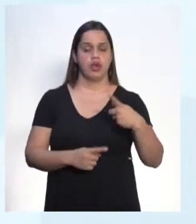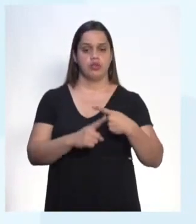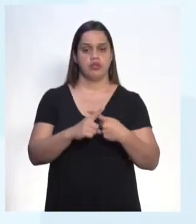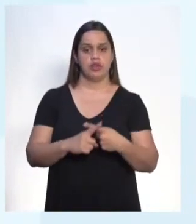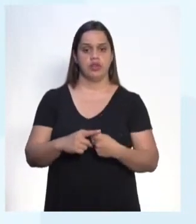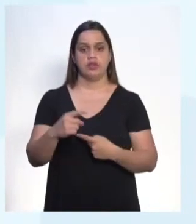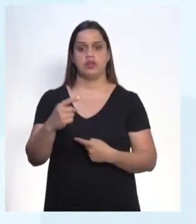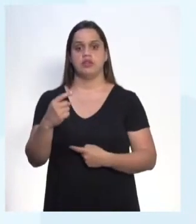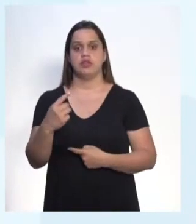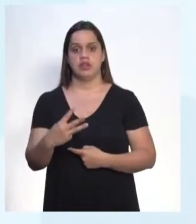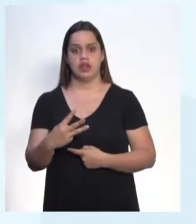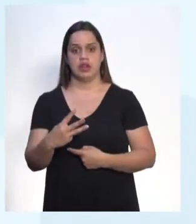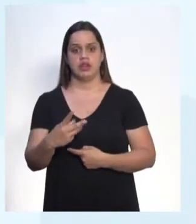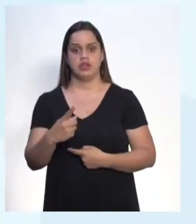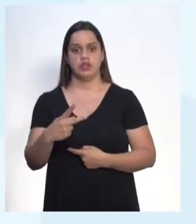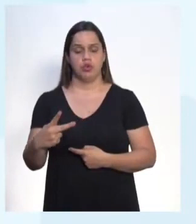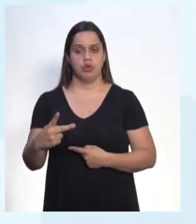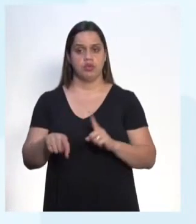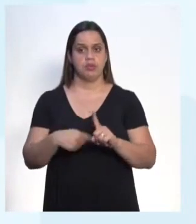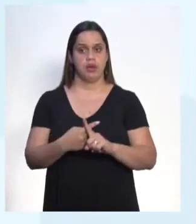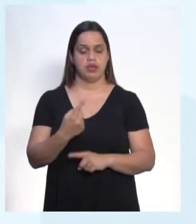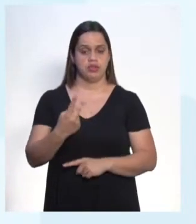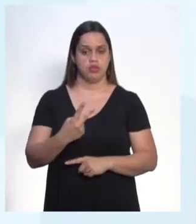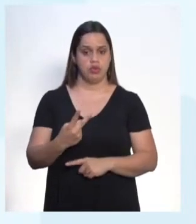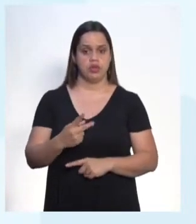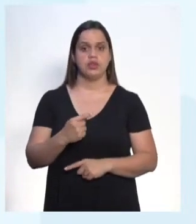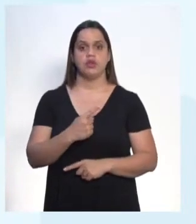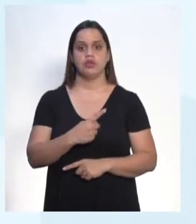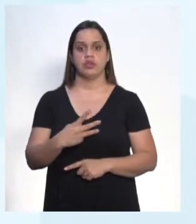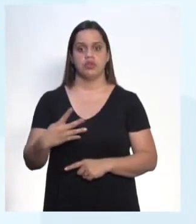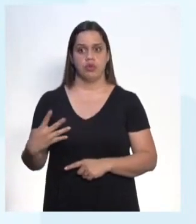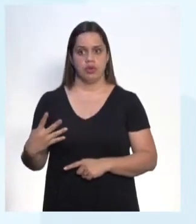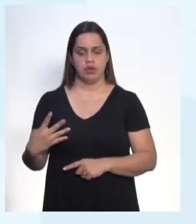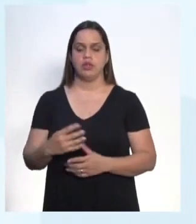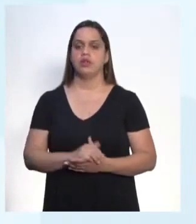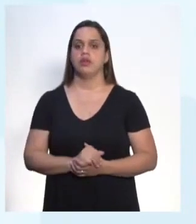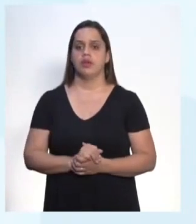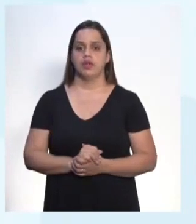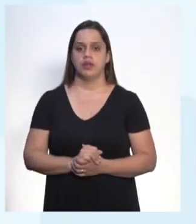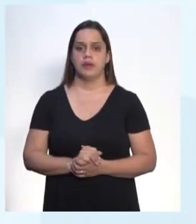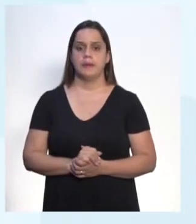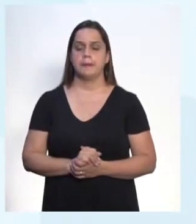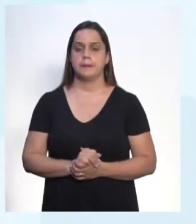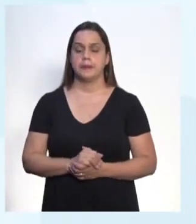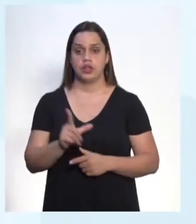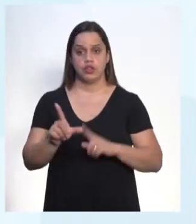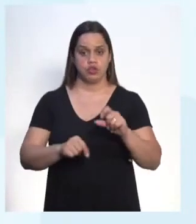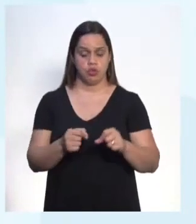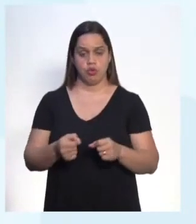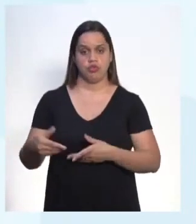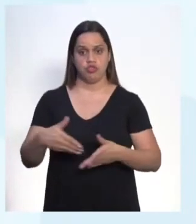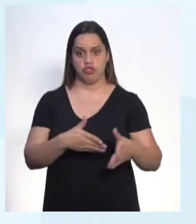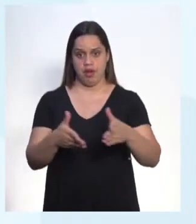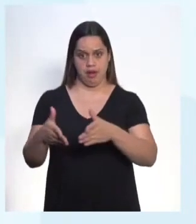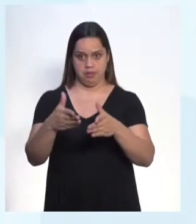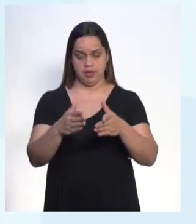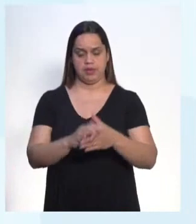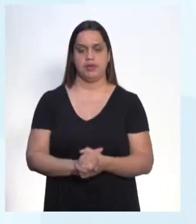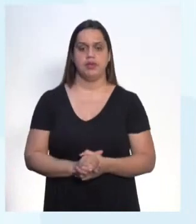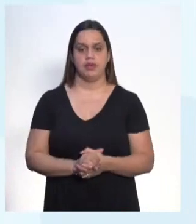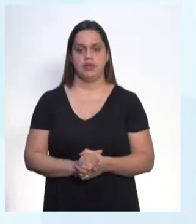12. Com 2, 14. Então, eu vou ter 144 opções